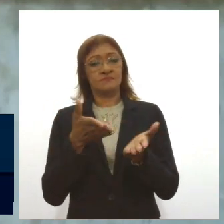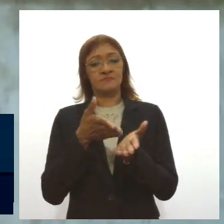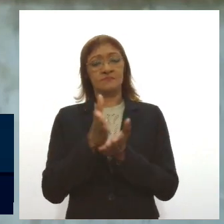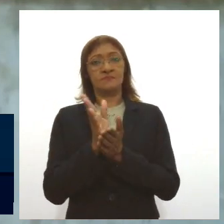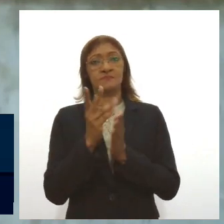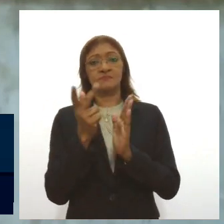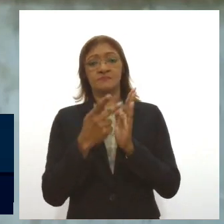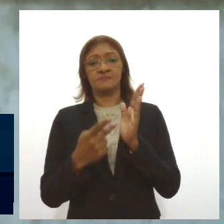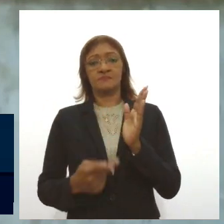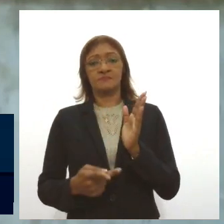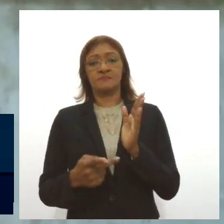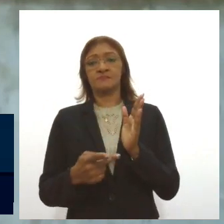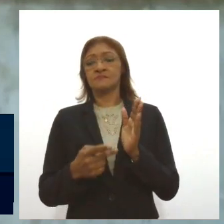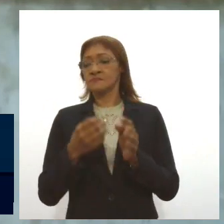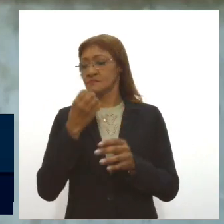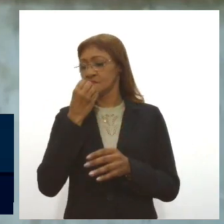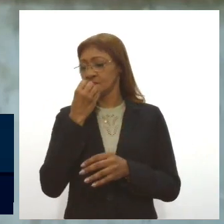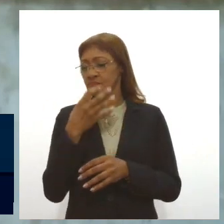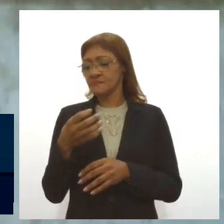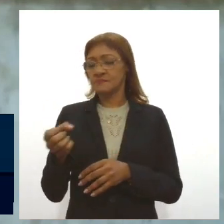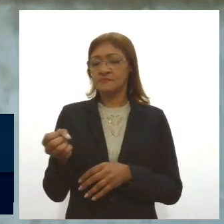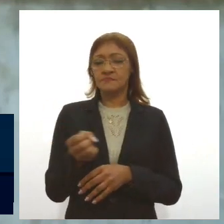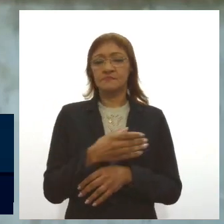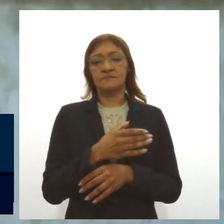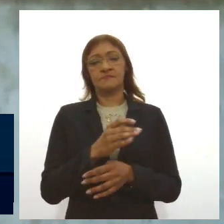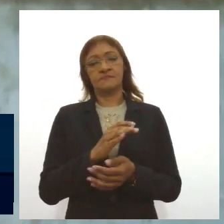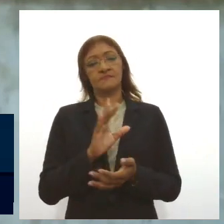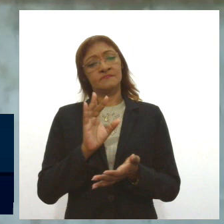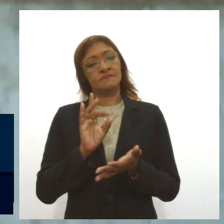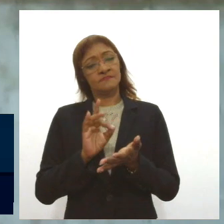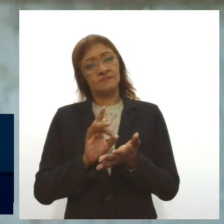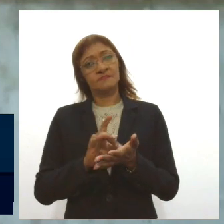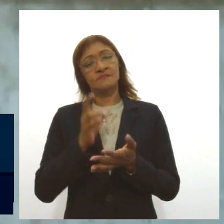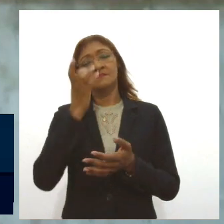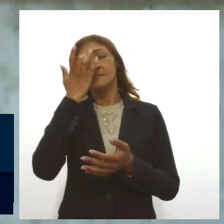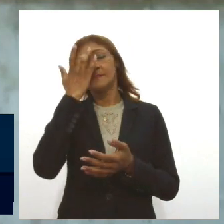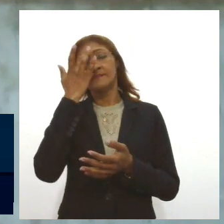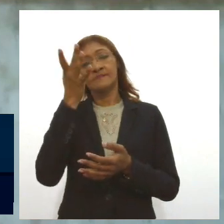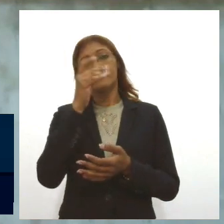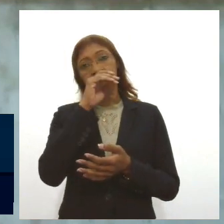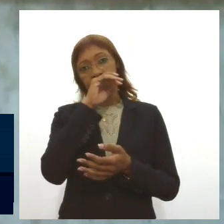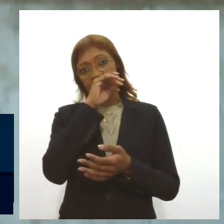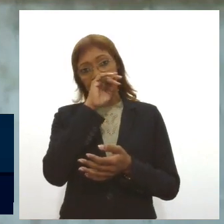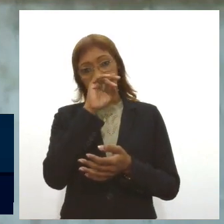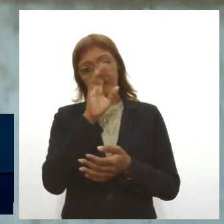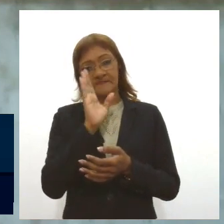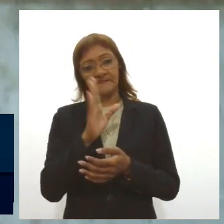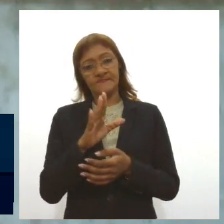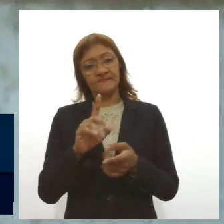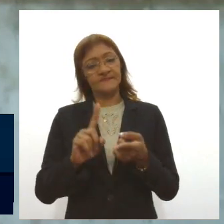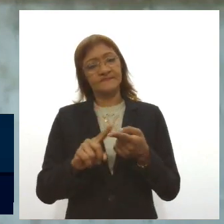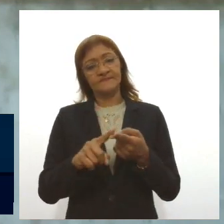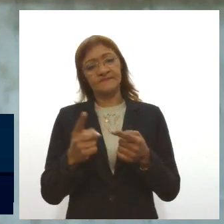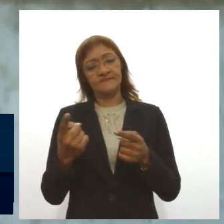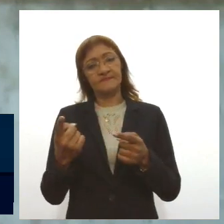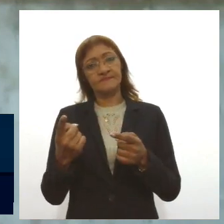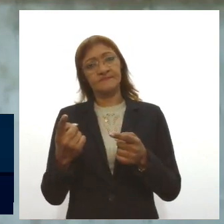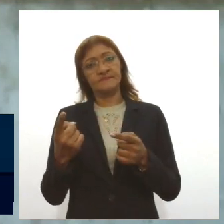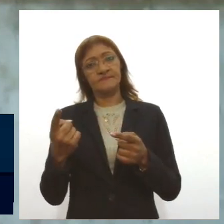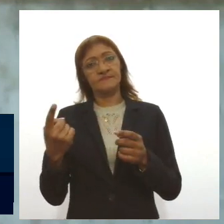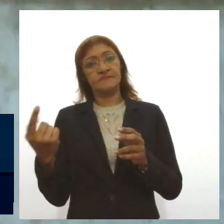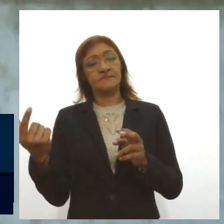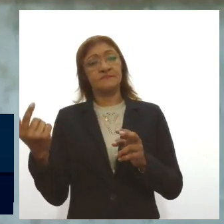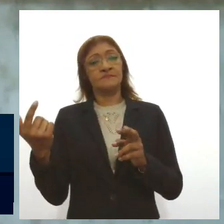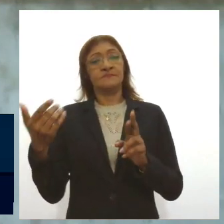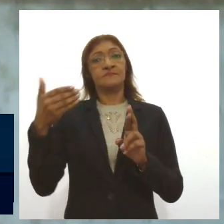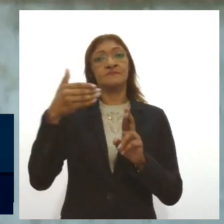PL moderno, de fácil implementação, que tem servido, inclusive, como referência